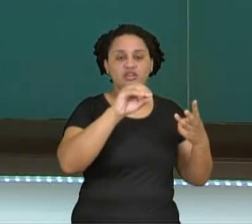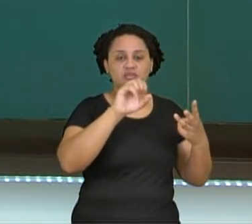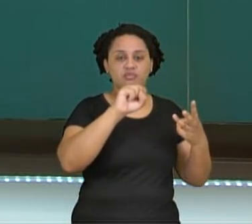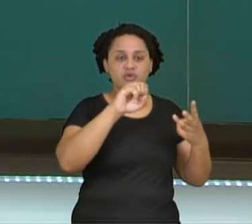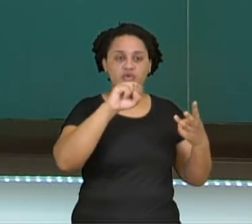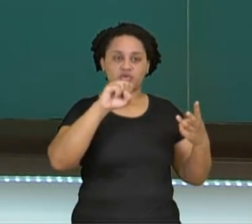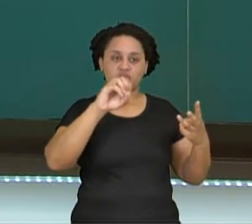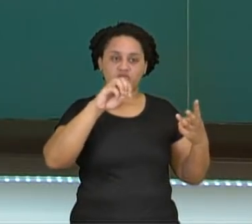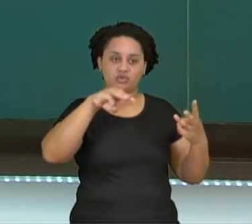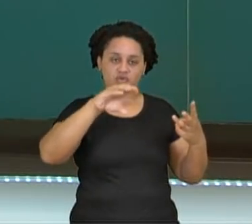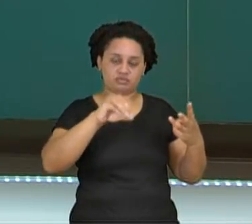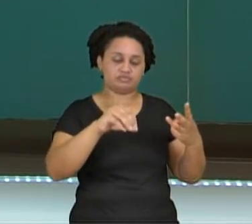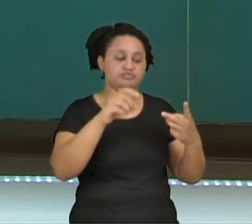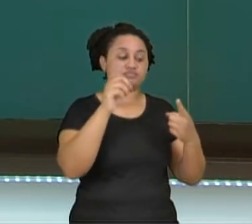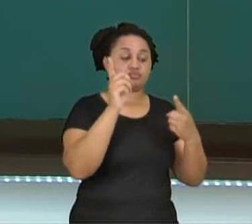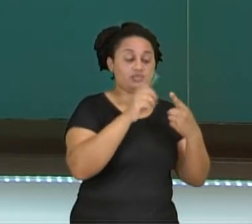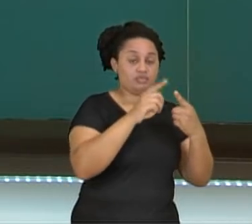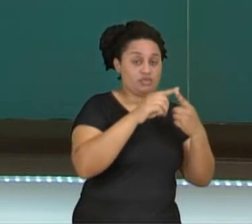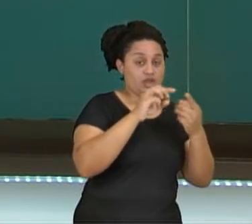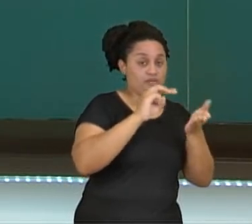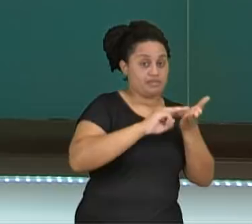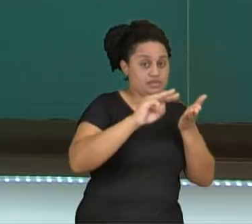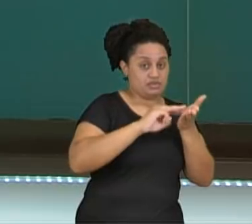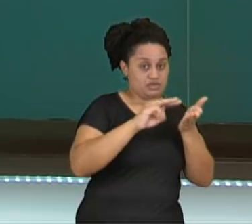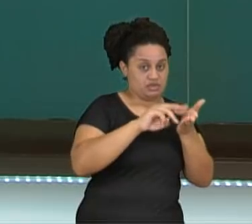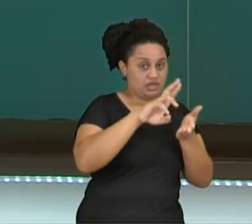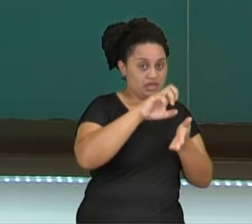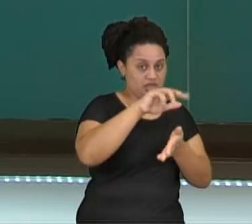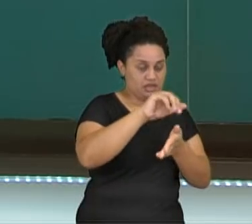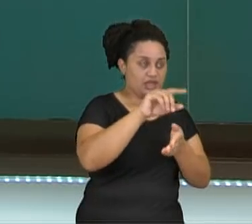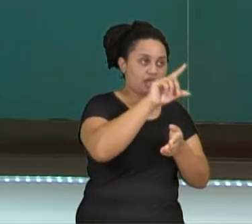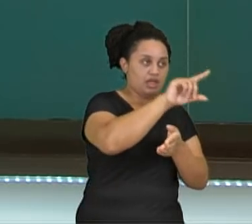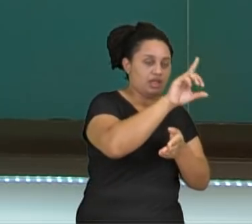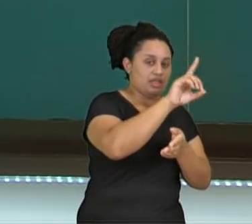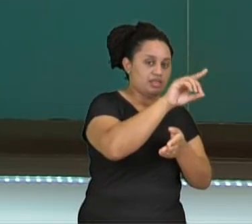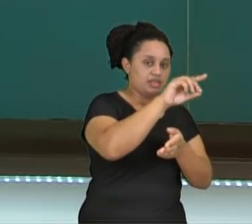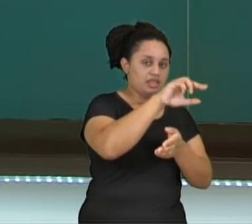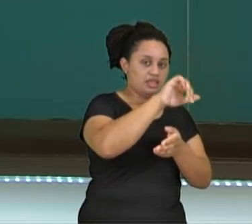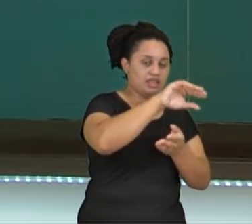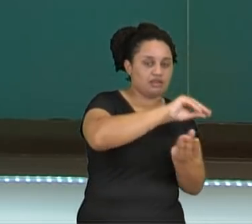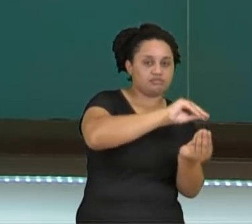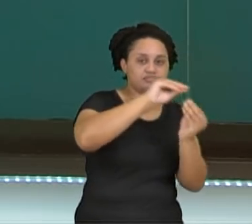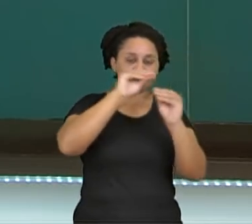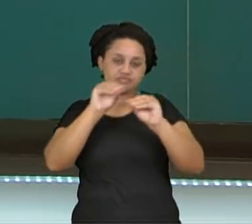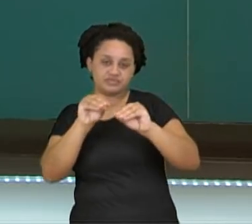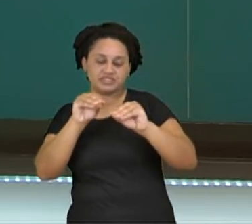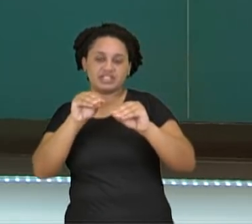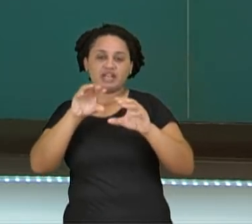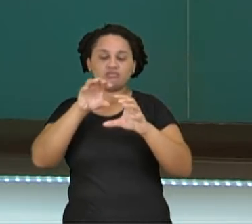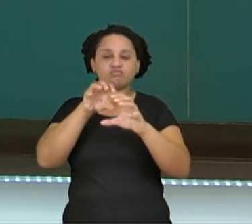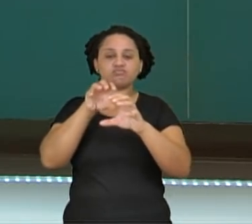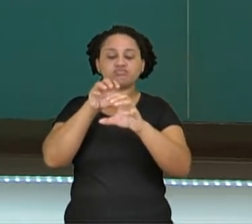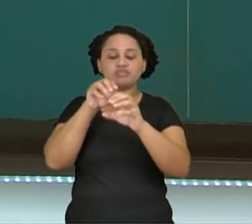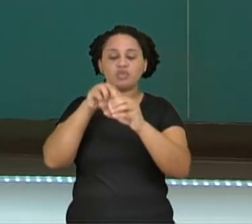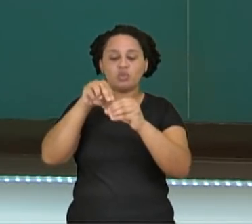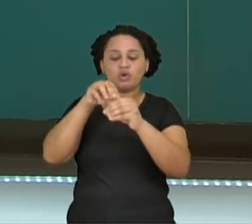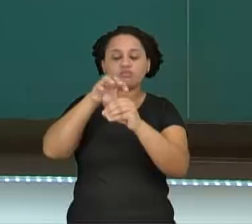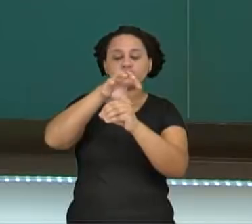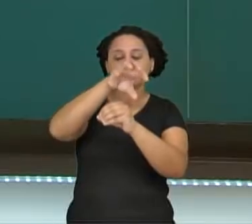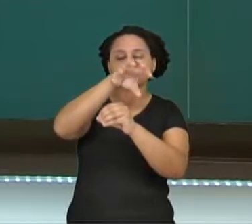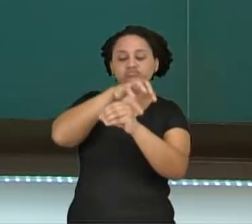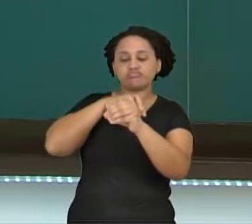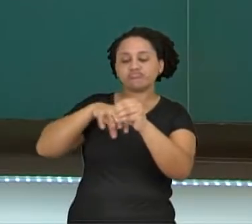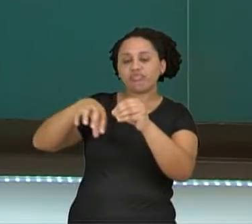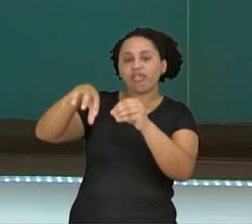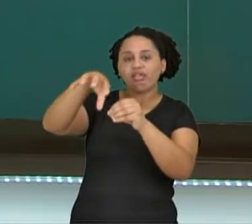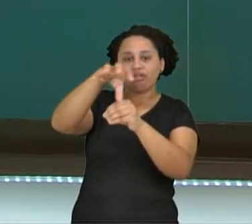mensageiro, então, ele leva o recado lá do DNA para o citoplasma, porque o DNA não pode sair de dentro do núcleo.